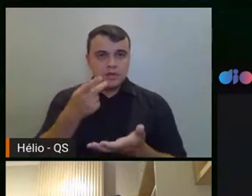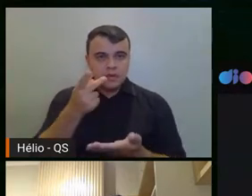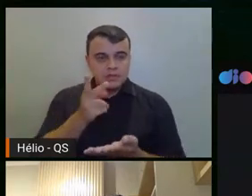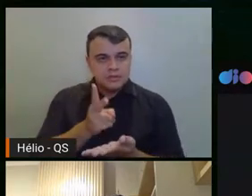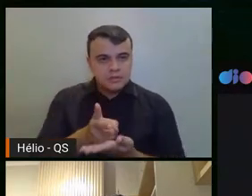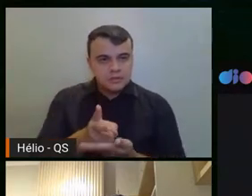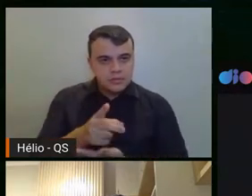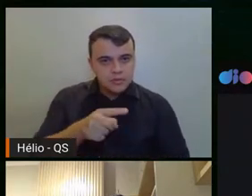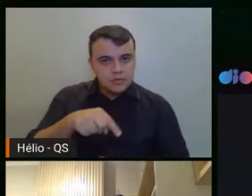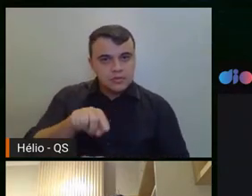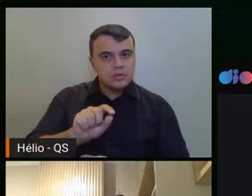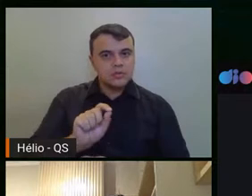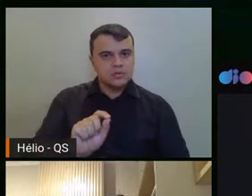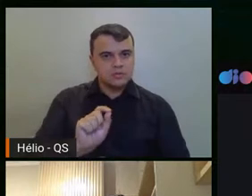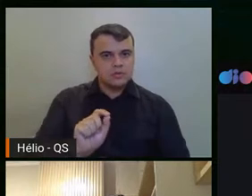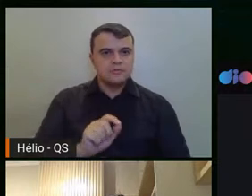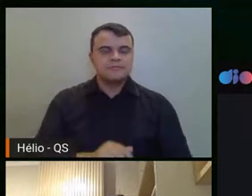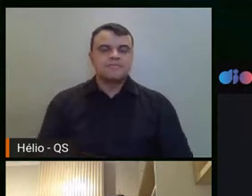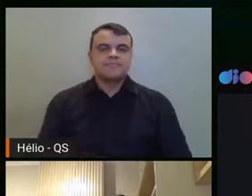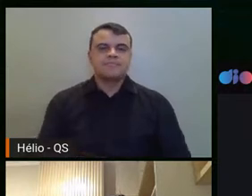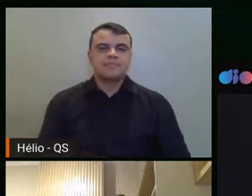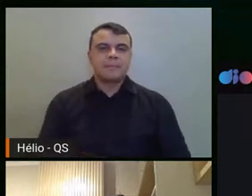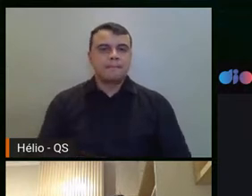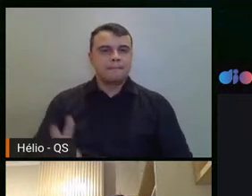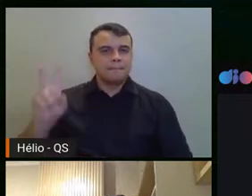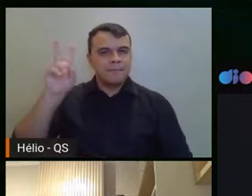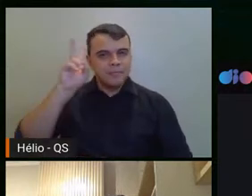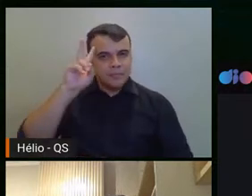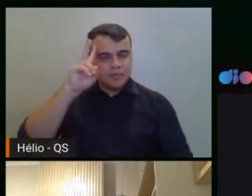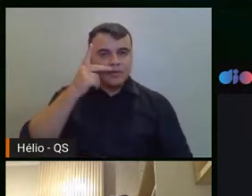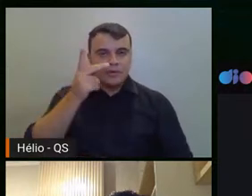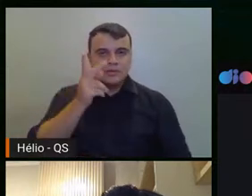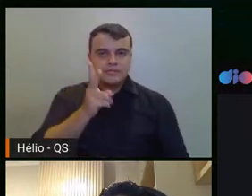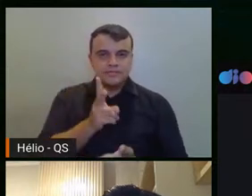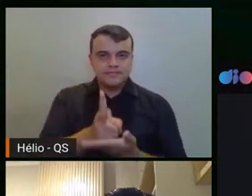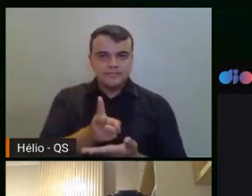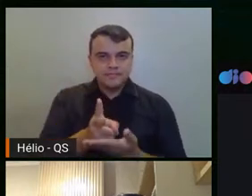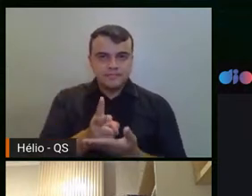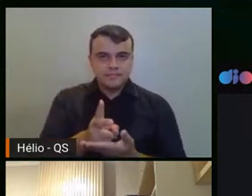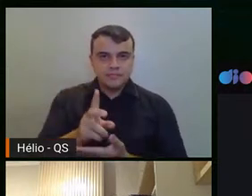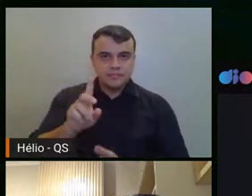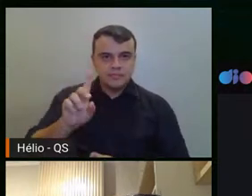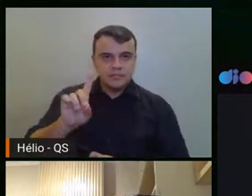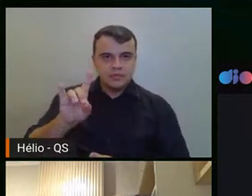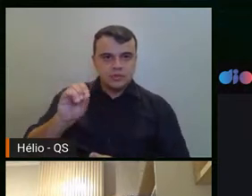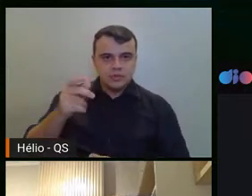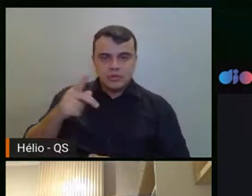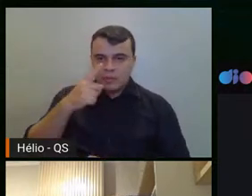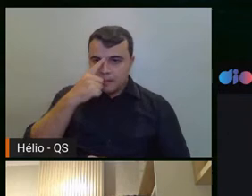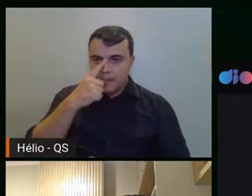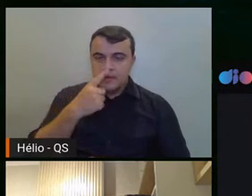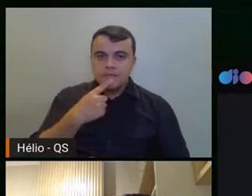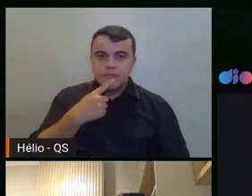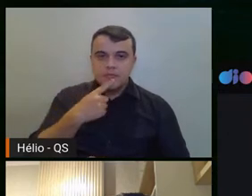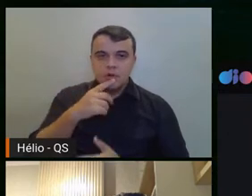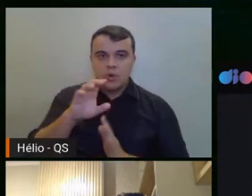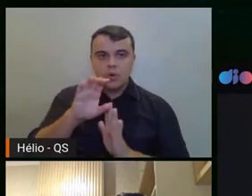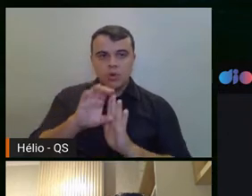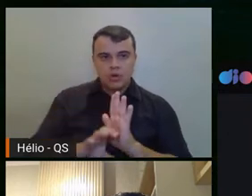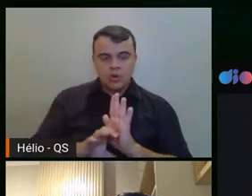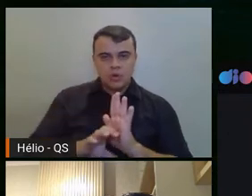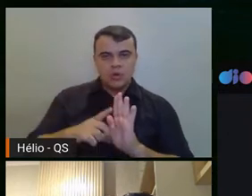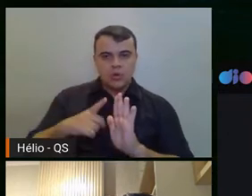de passar para vocês é o seguinte pessoal lembrem de vir aqui ó na parte do perfil de vocês na parte de currículo